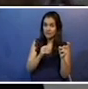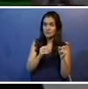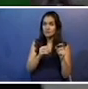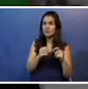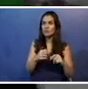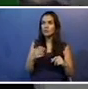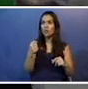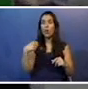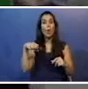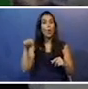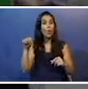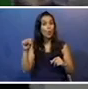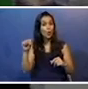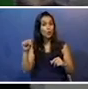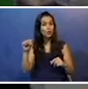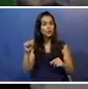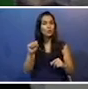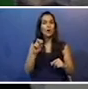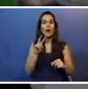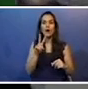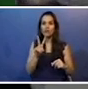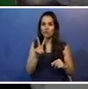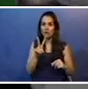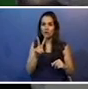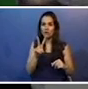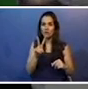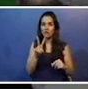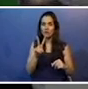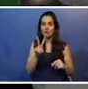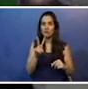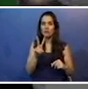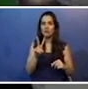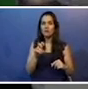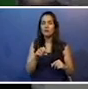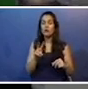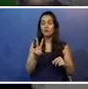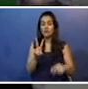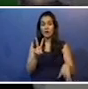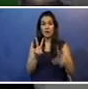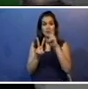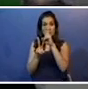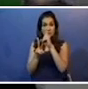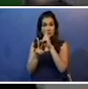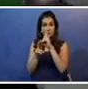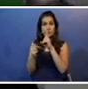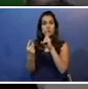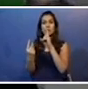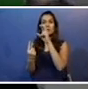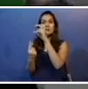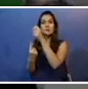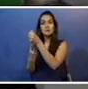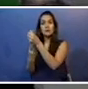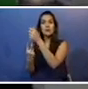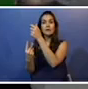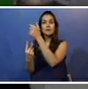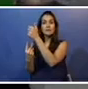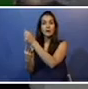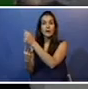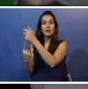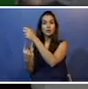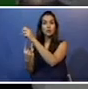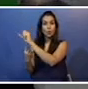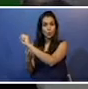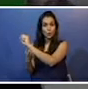8? Eu preciso do V, que é 5, e mais 3i. Então, ó, 5, 6, 7, 8.